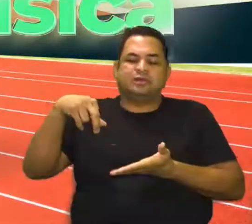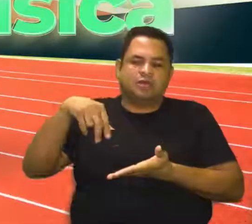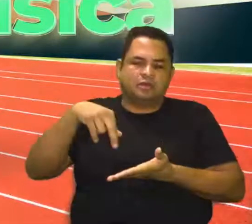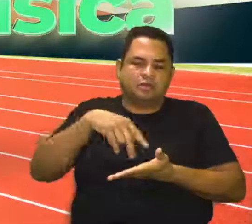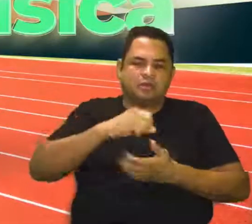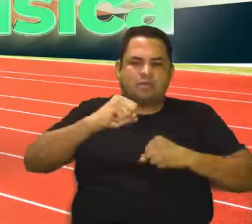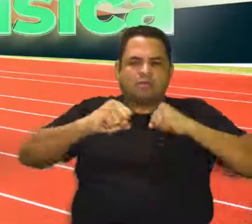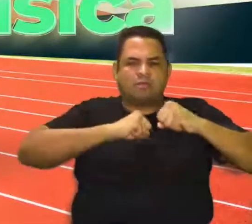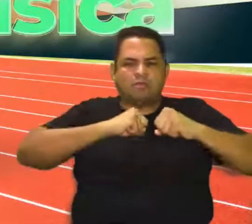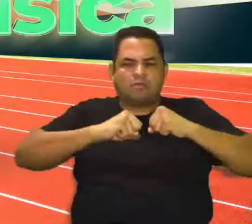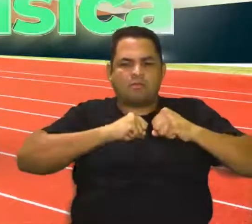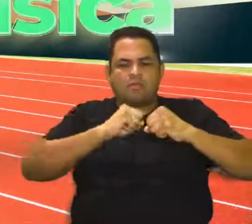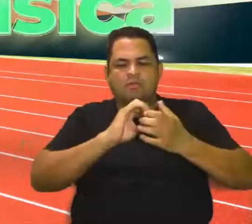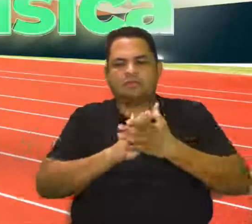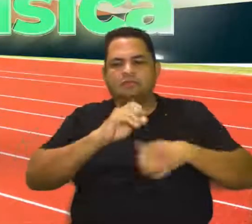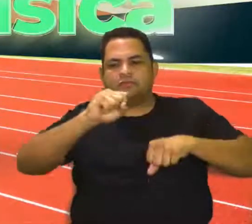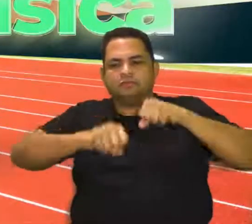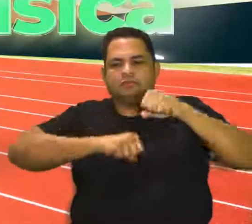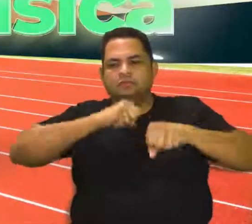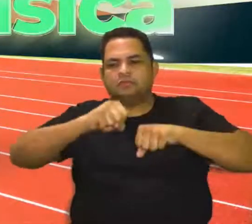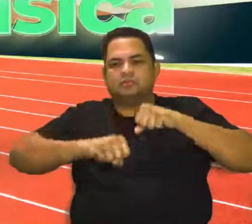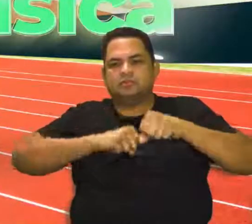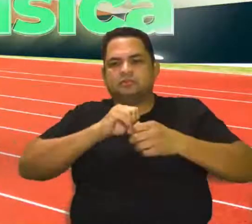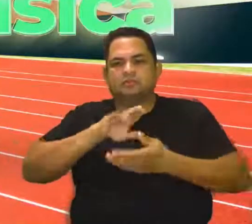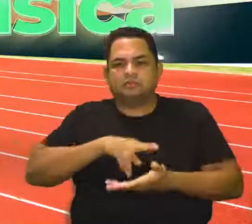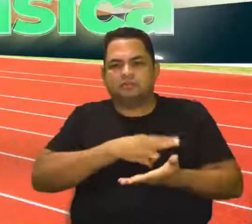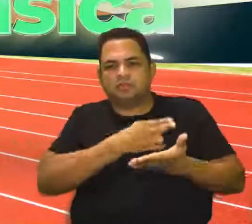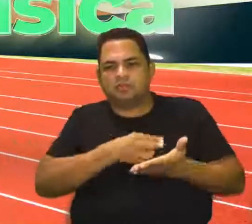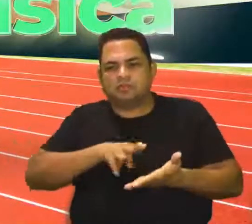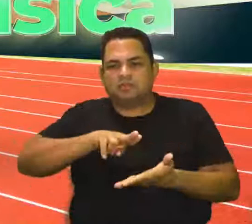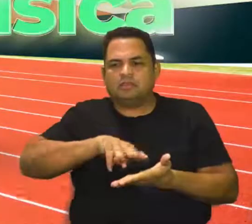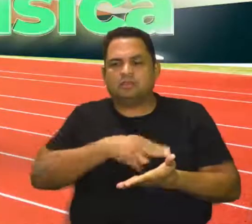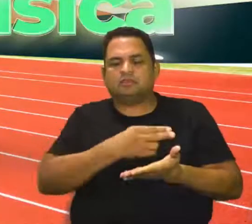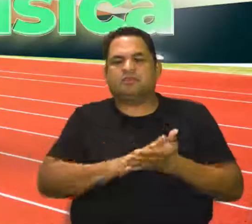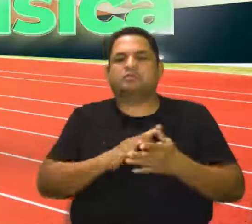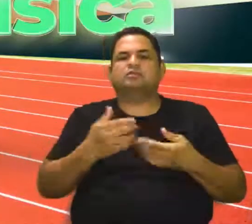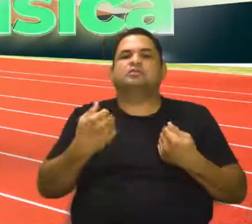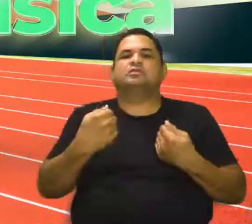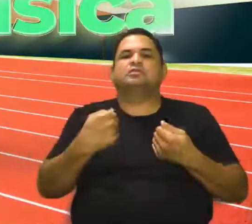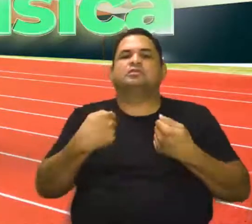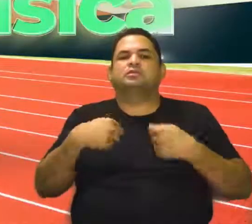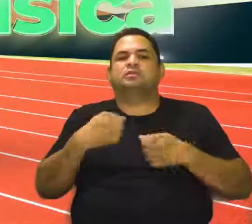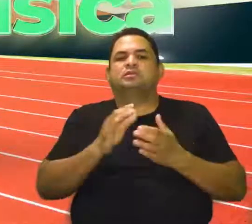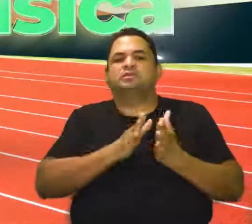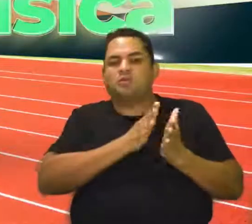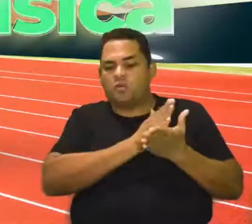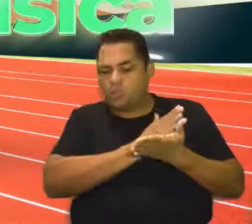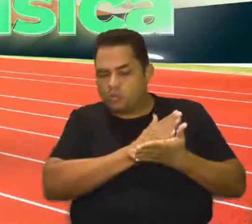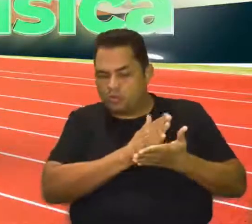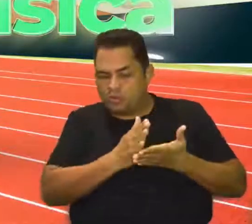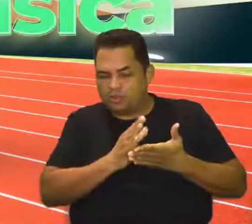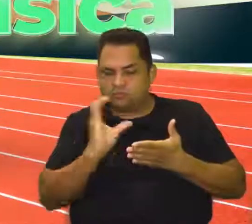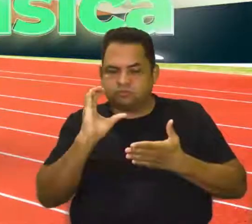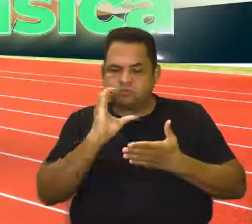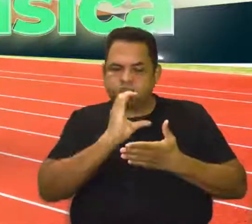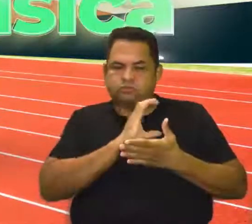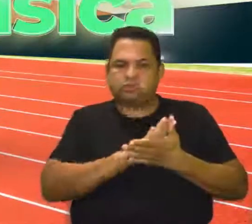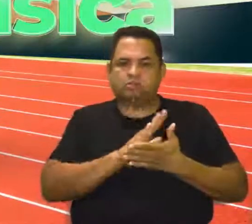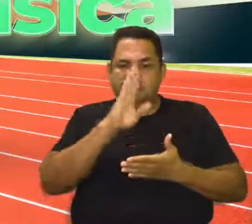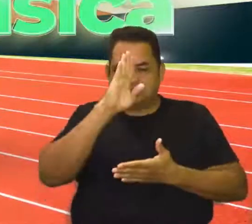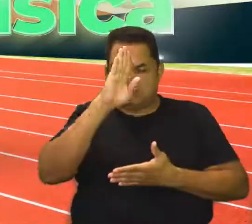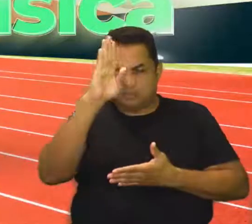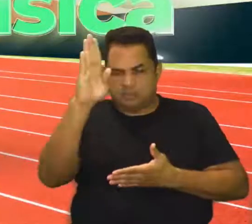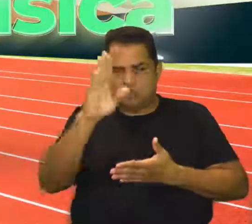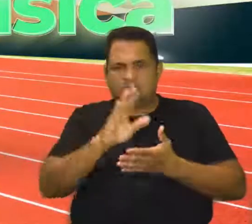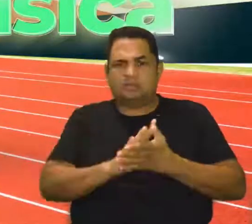vai correr, se você vai andar de bicicleta, de skate, independente, você tem que ter uma fase de aquecimento, a fase